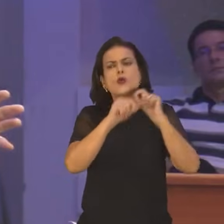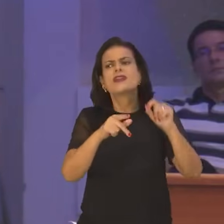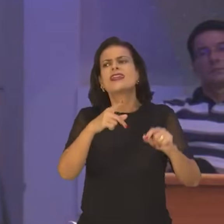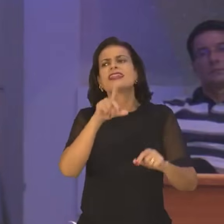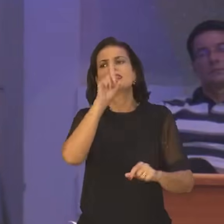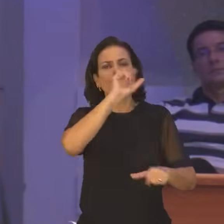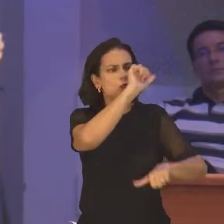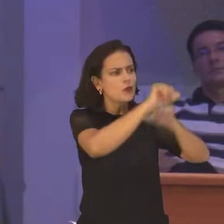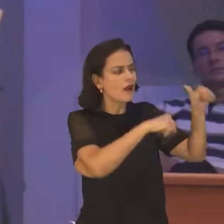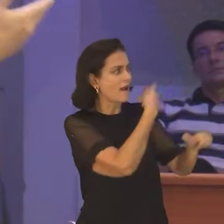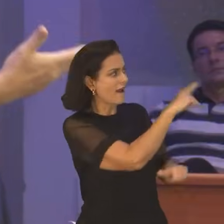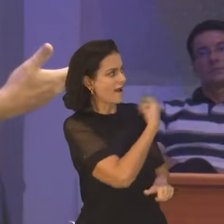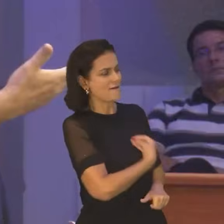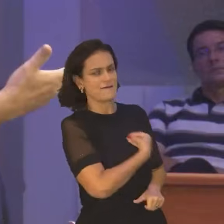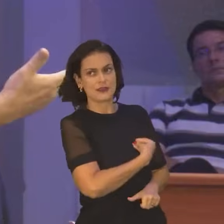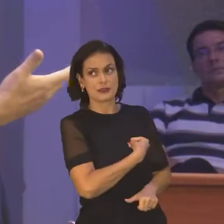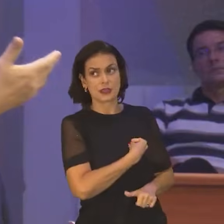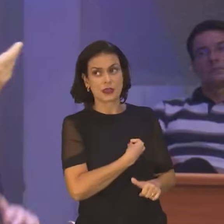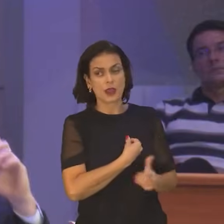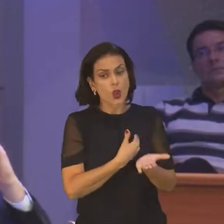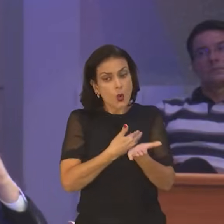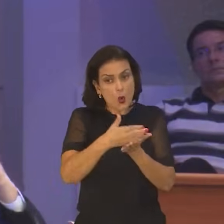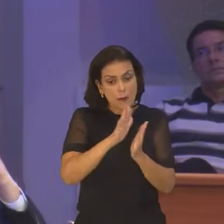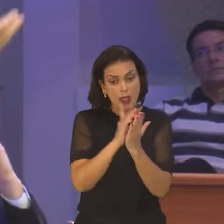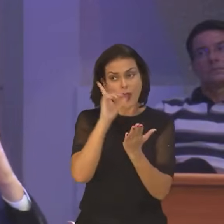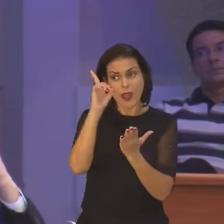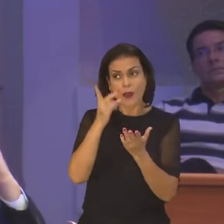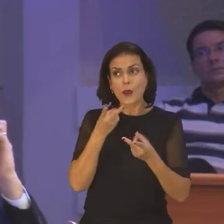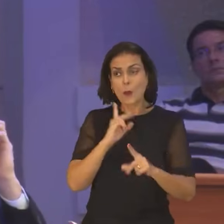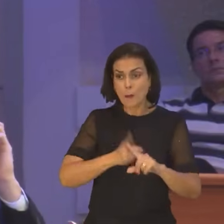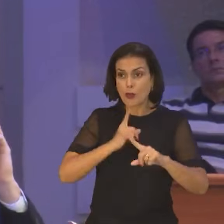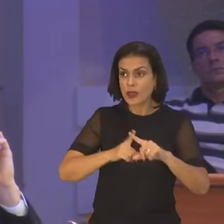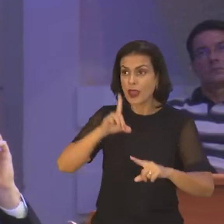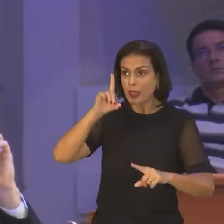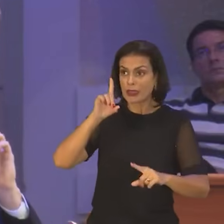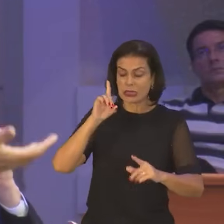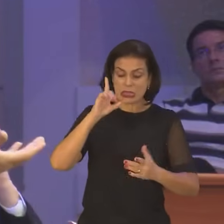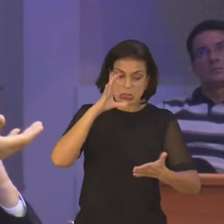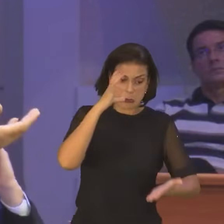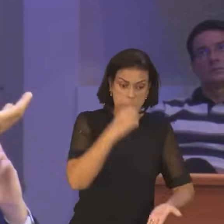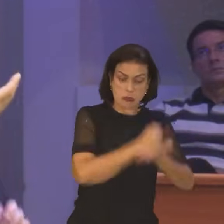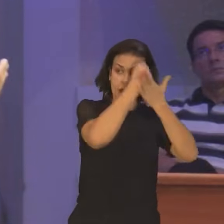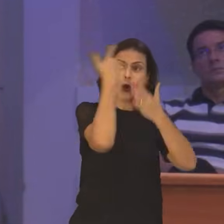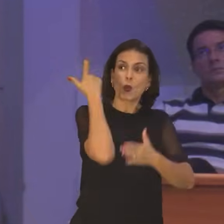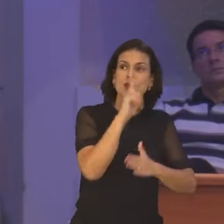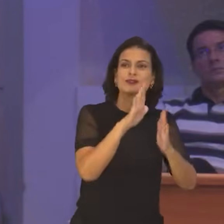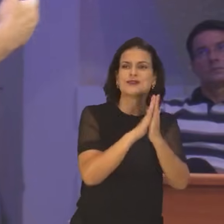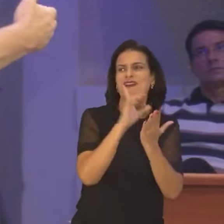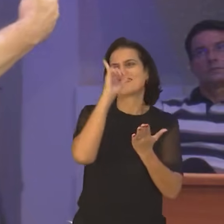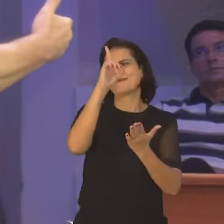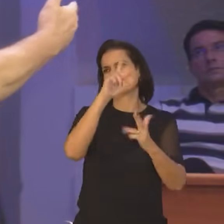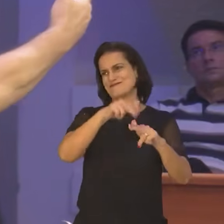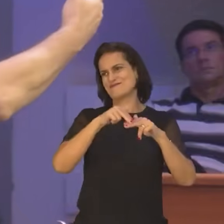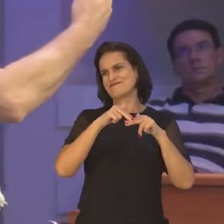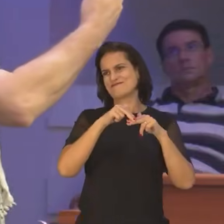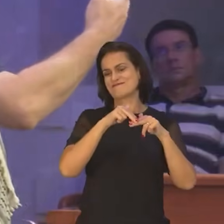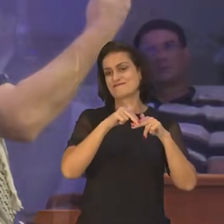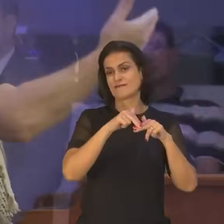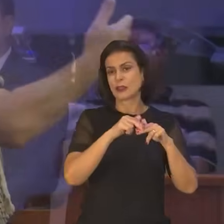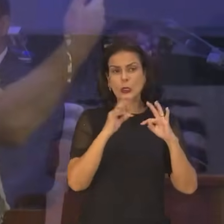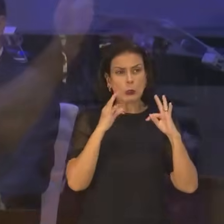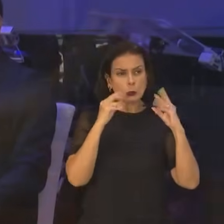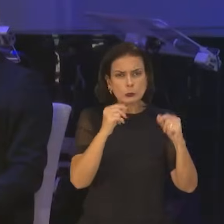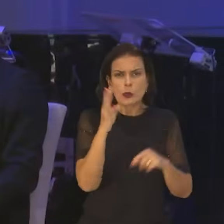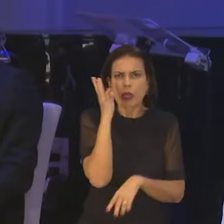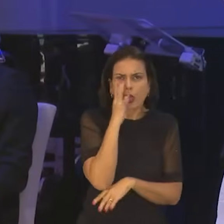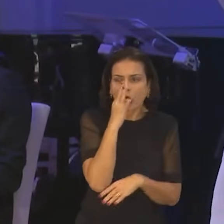vida. Mas é bom você começar com a palavra, porque eu fui alcançado através da palavra. E tudo que você vai